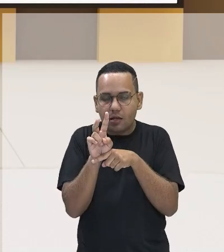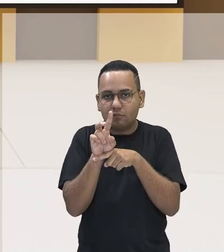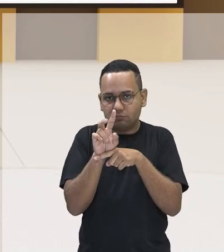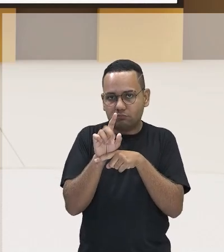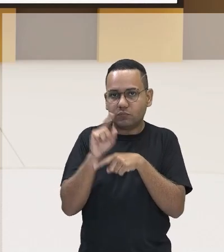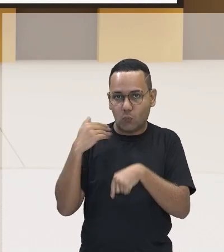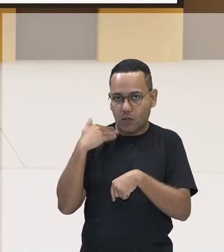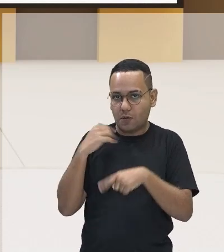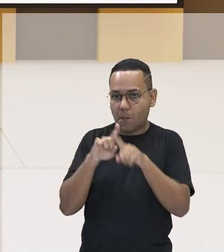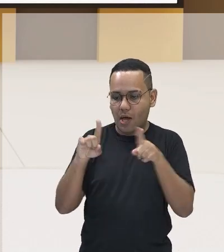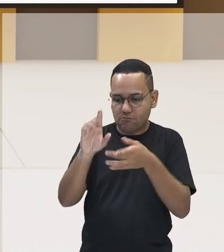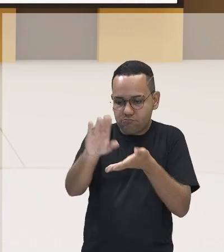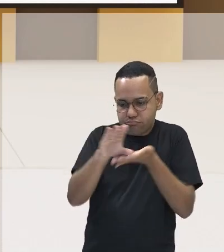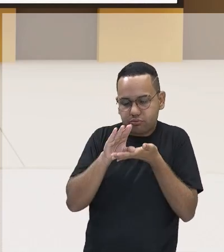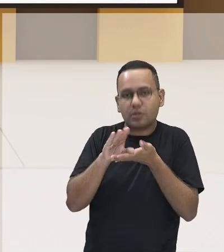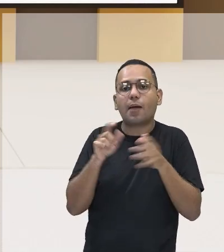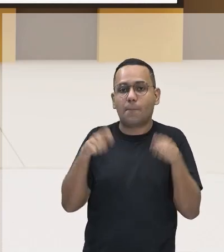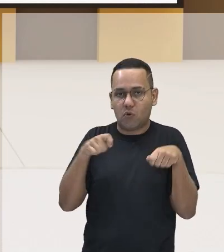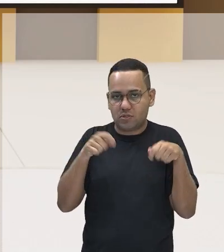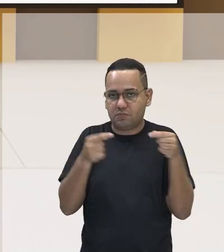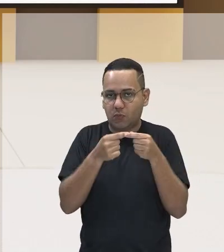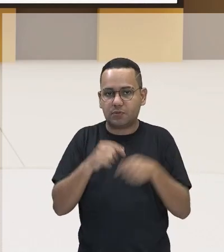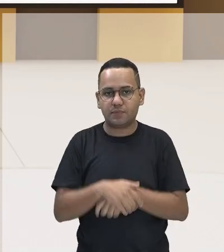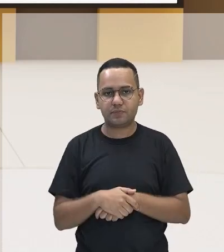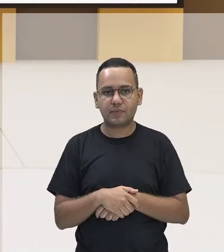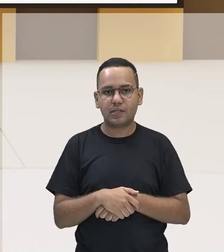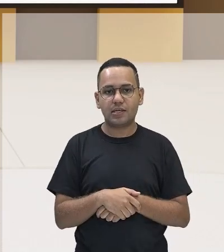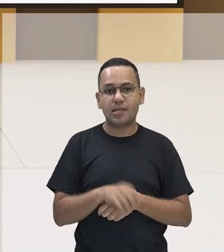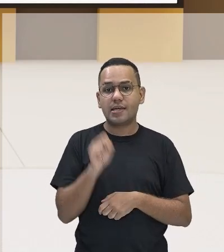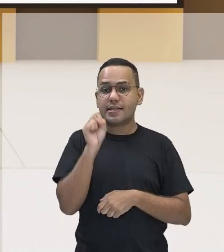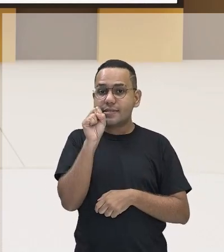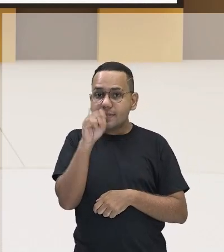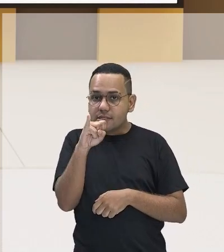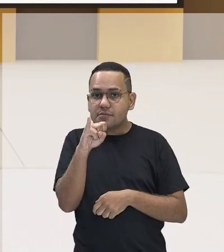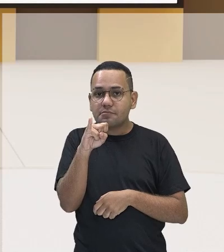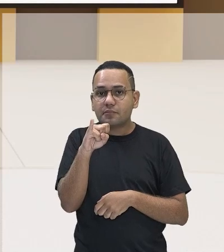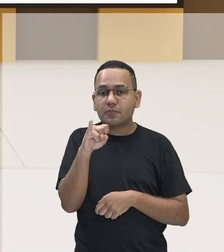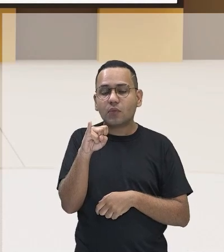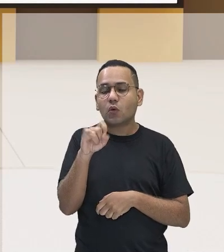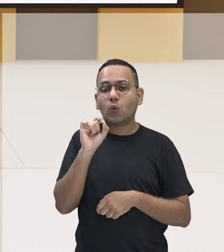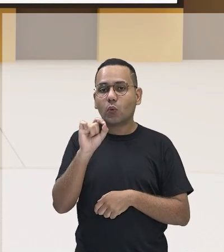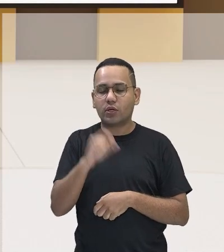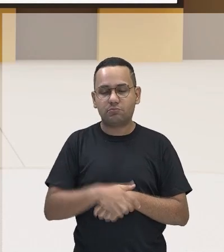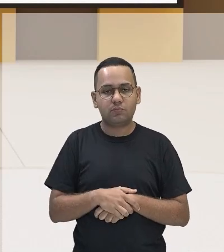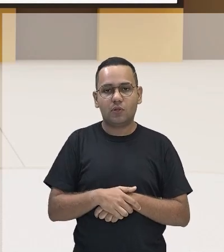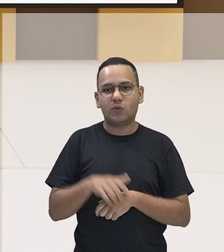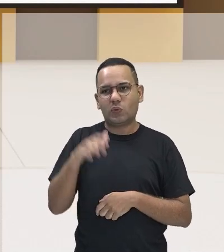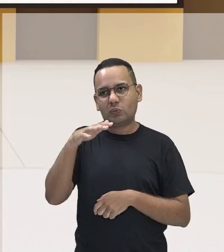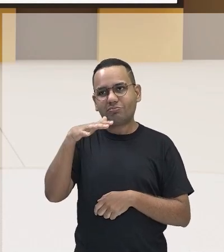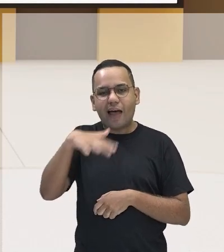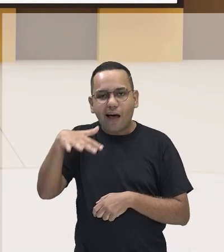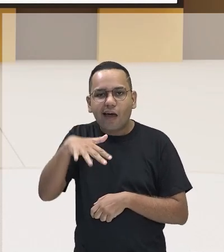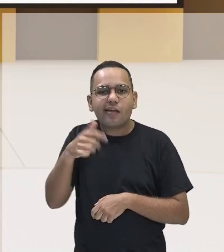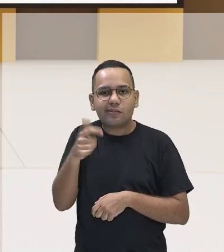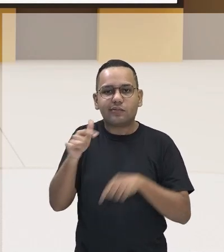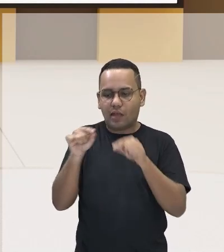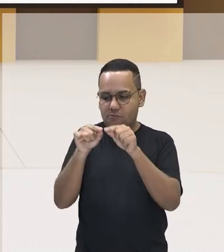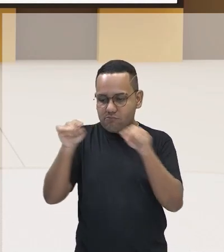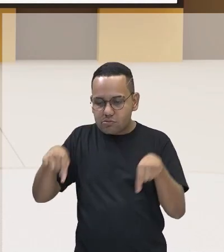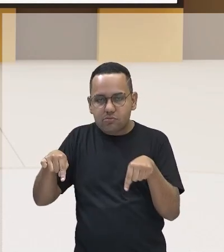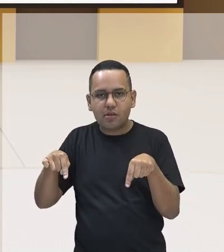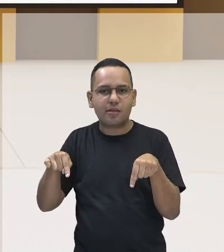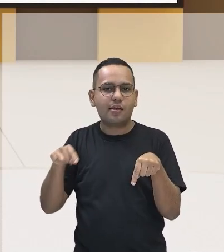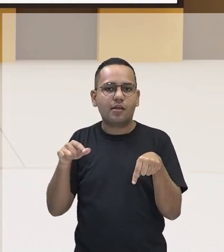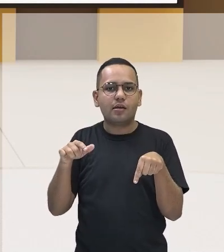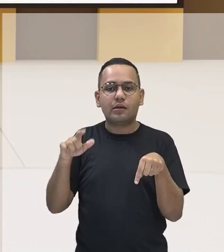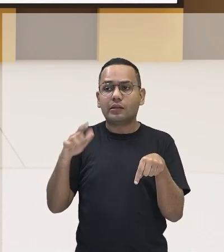ele fica um pouco mais complicado quando a pessoa ela não é funcionário público, né? Porque ninguém garante que você vai ter seu emprego no